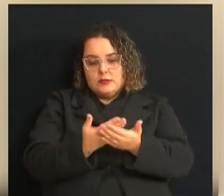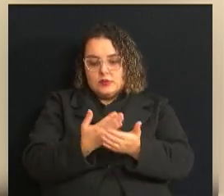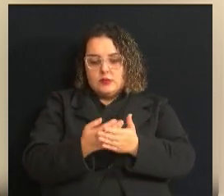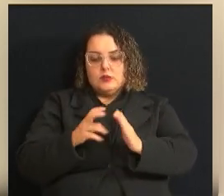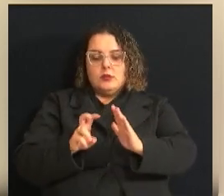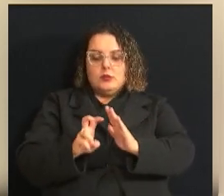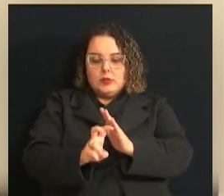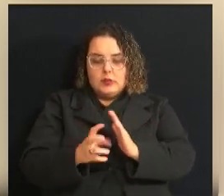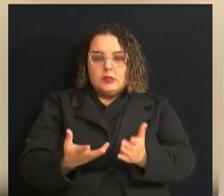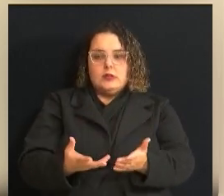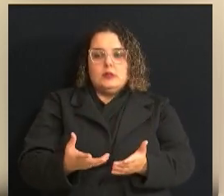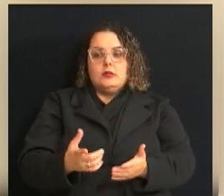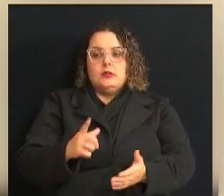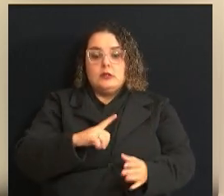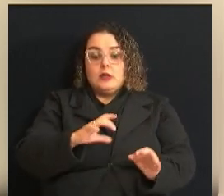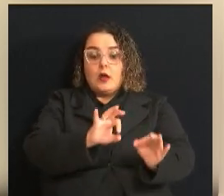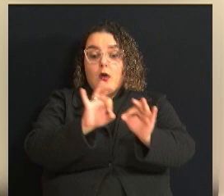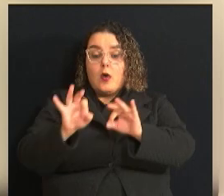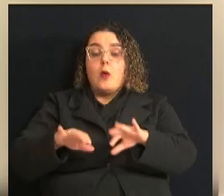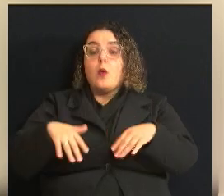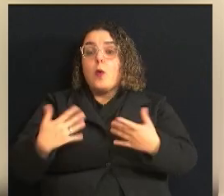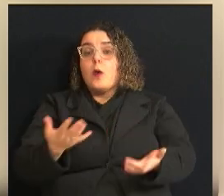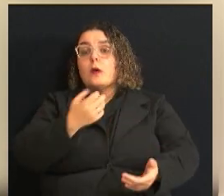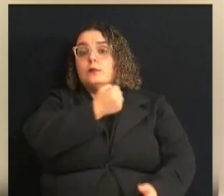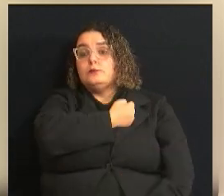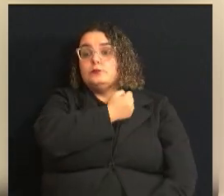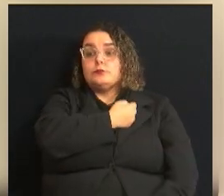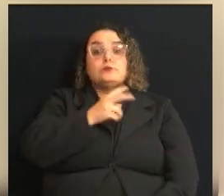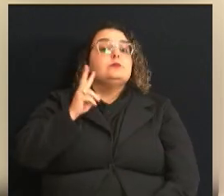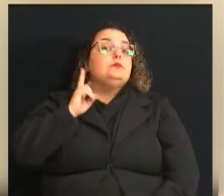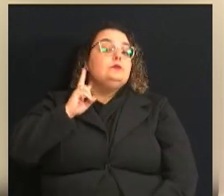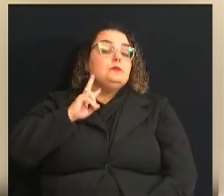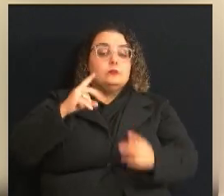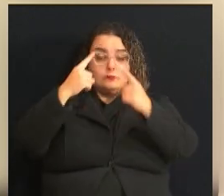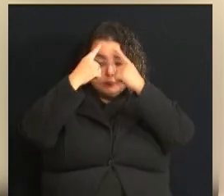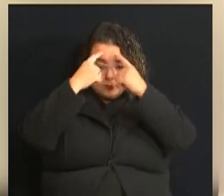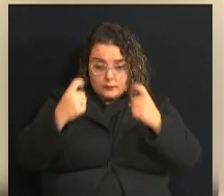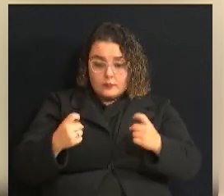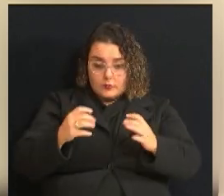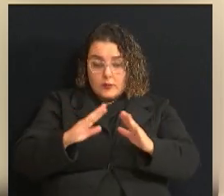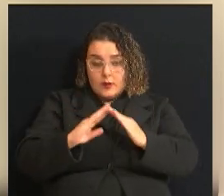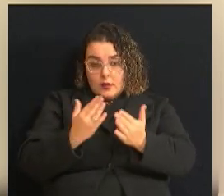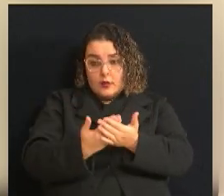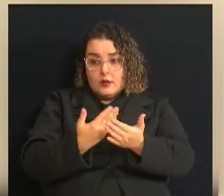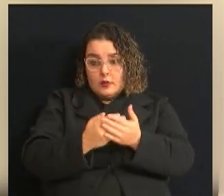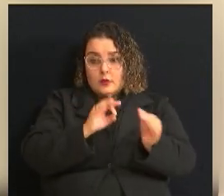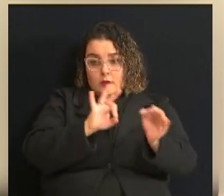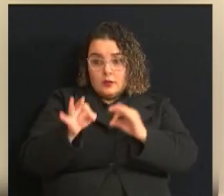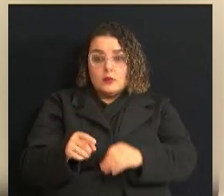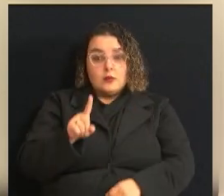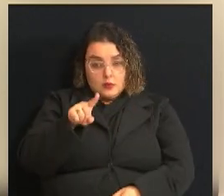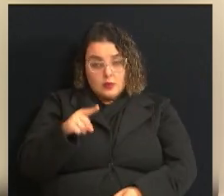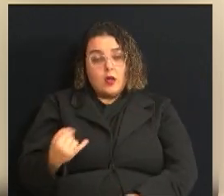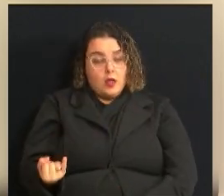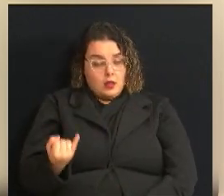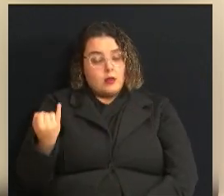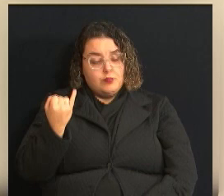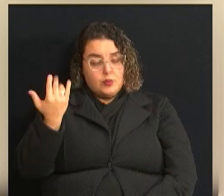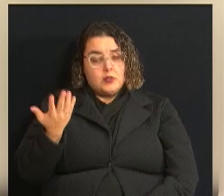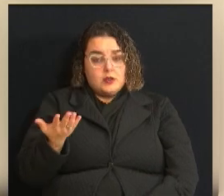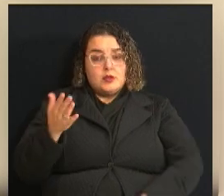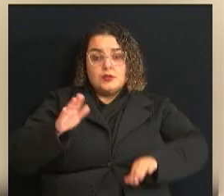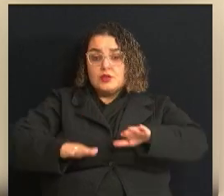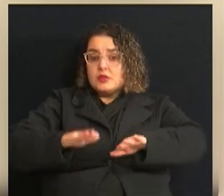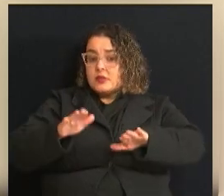têm acompanhado, qual é o número de crianças que são vítimas de violência, que a escola tem acompanhado. Porque isso também é um dado importante. Muitas vezes